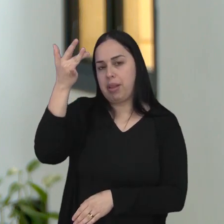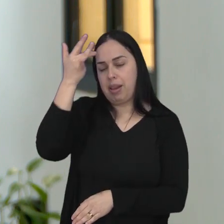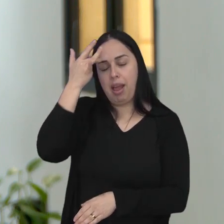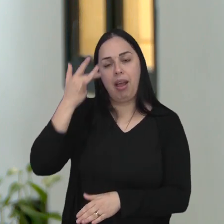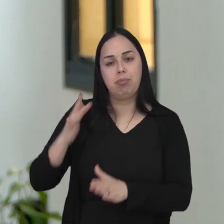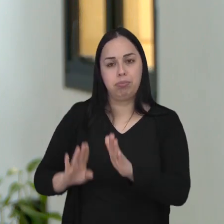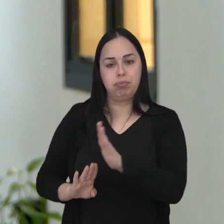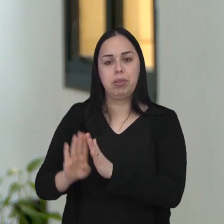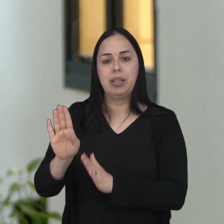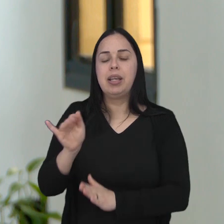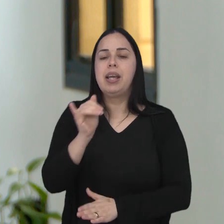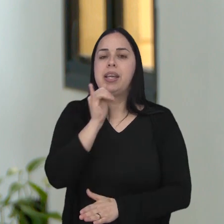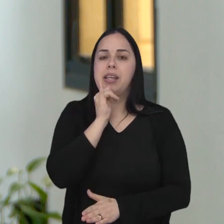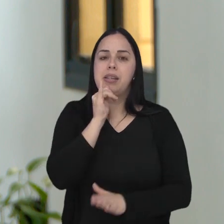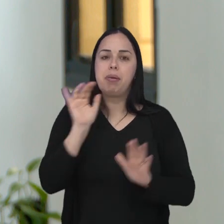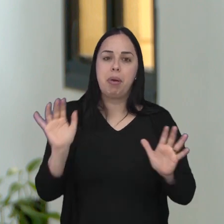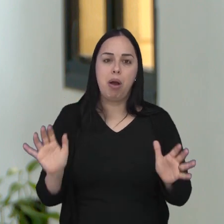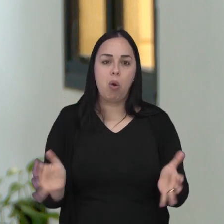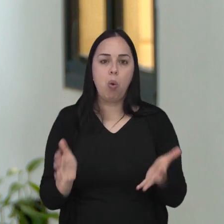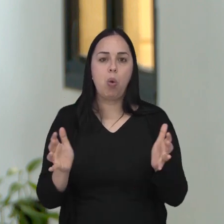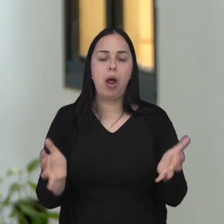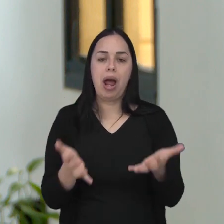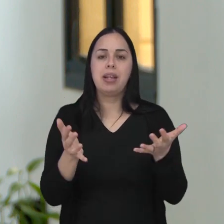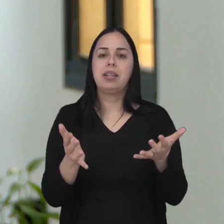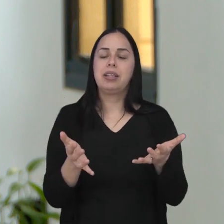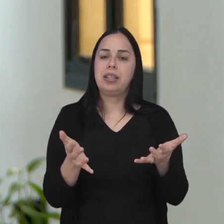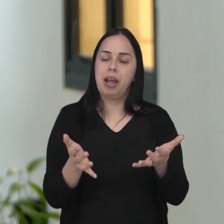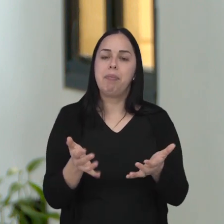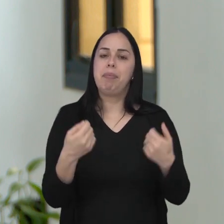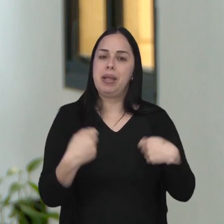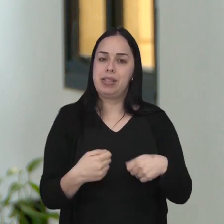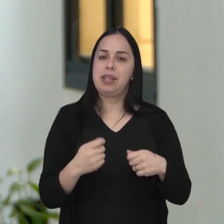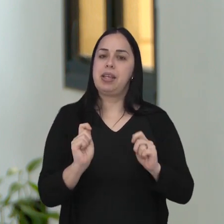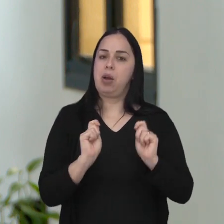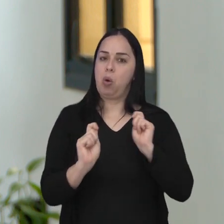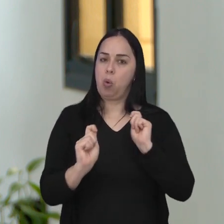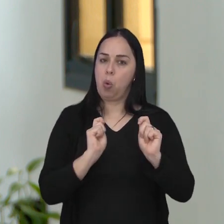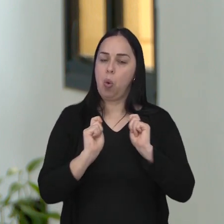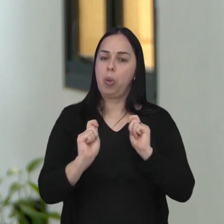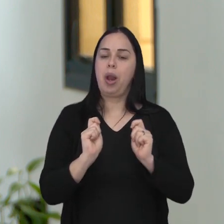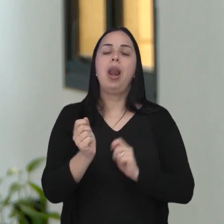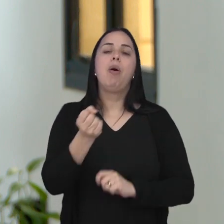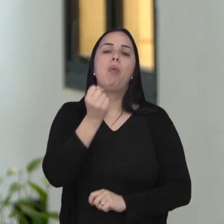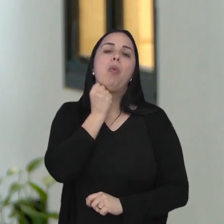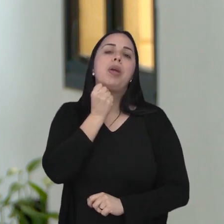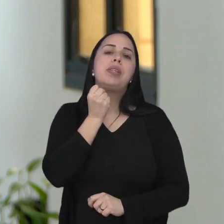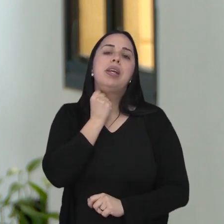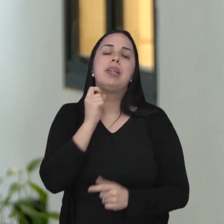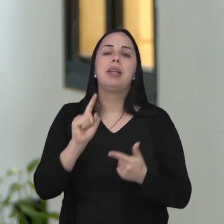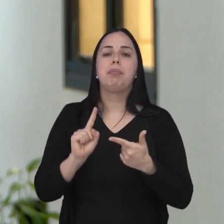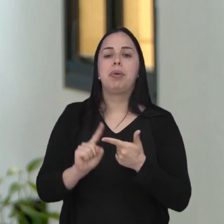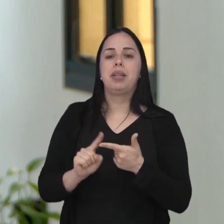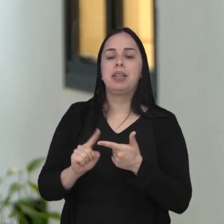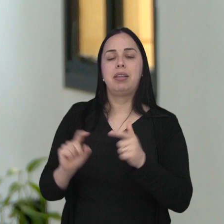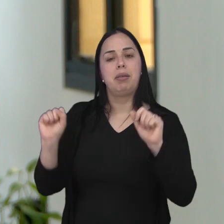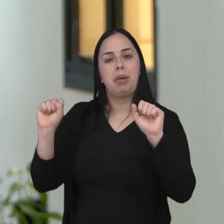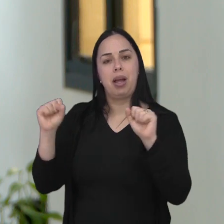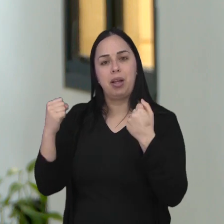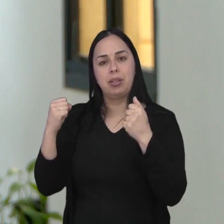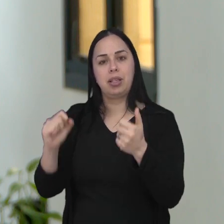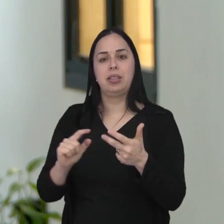mental é crescente no país. Isso inclui fomentar uma cultura de cuidado e controle do estresse e também